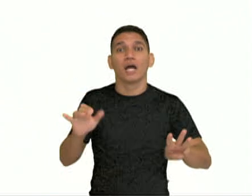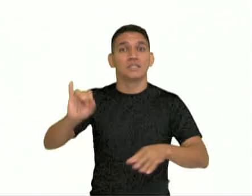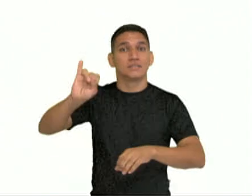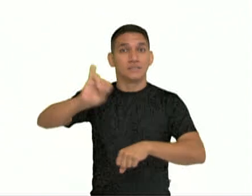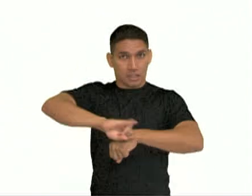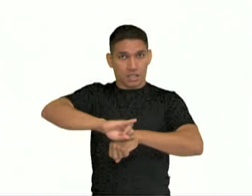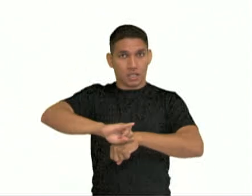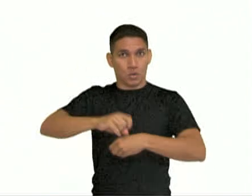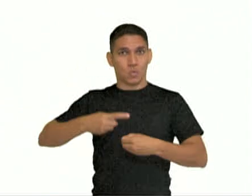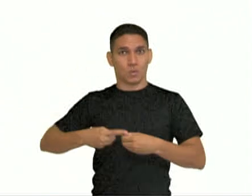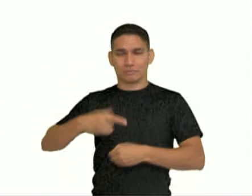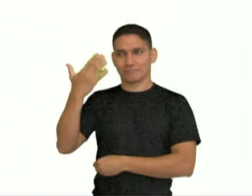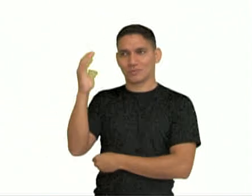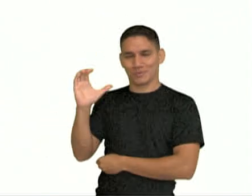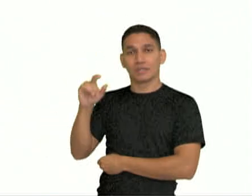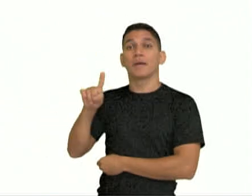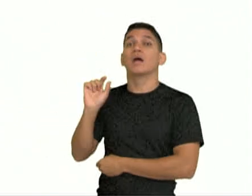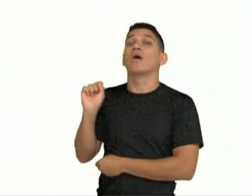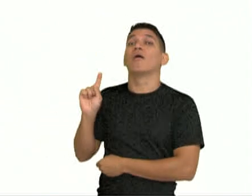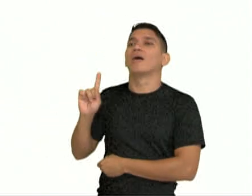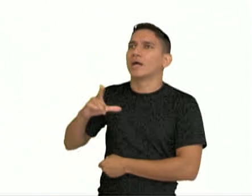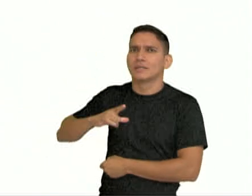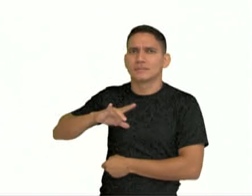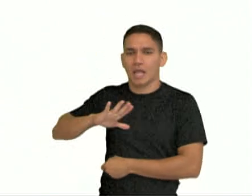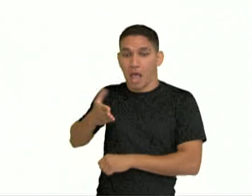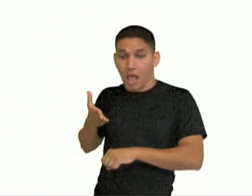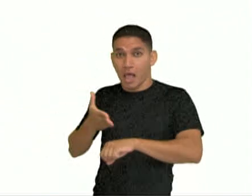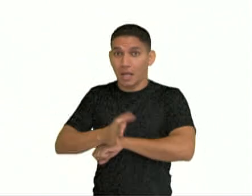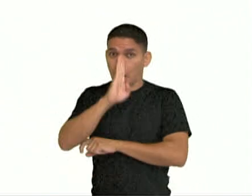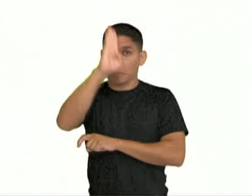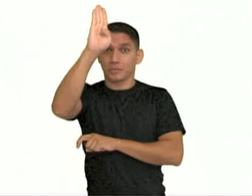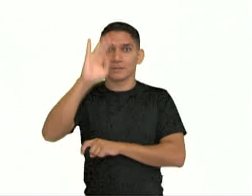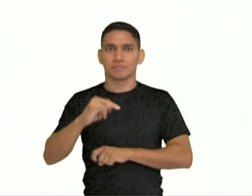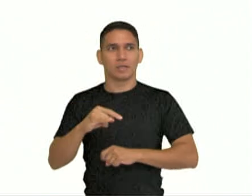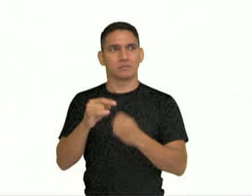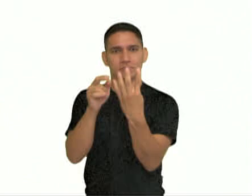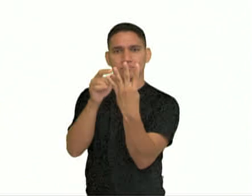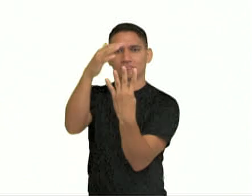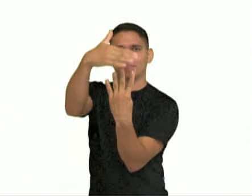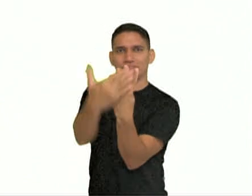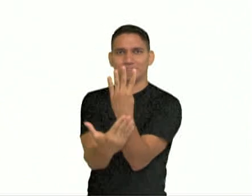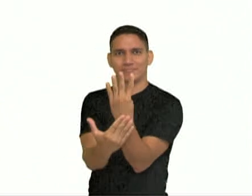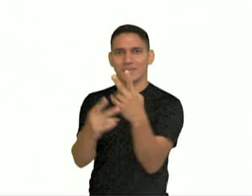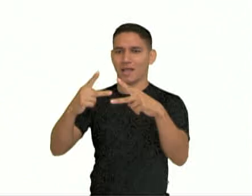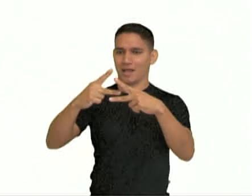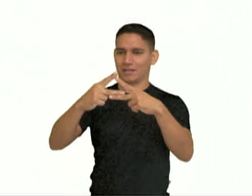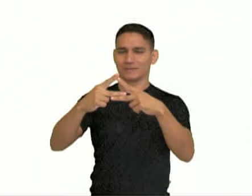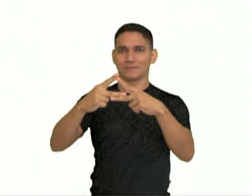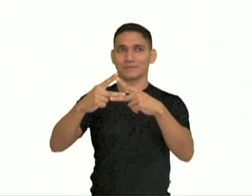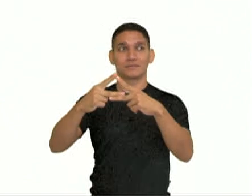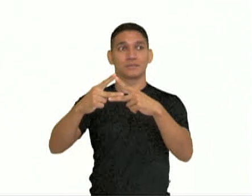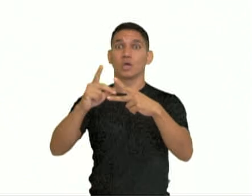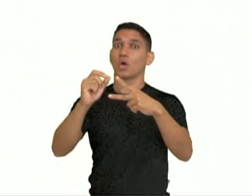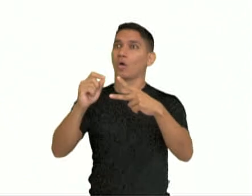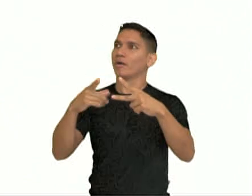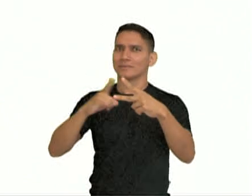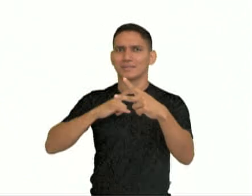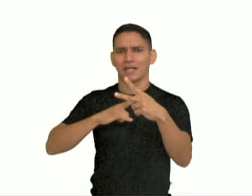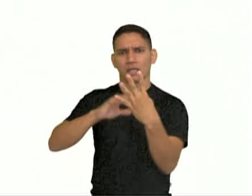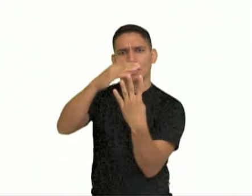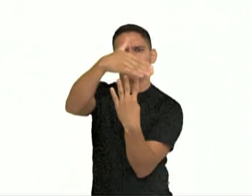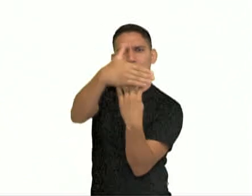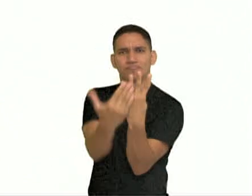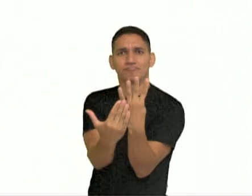de Curitiba. Nesse prédio aqui, você tem a entrada principal do prédio, onde você tem o quê?